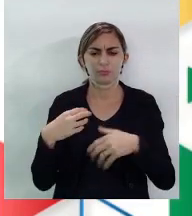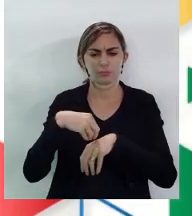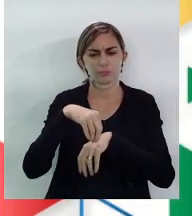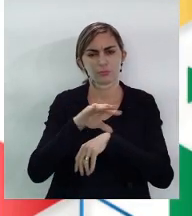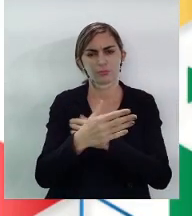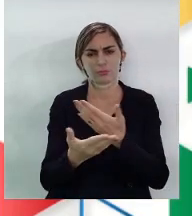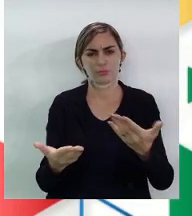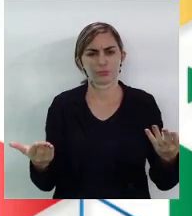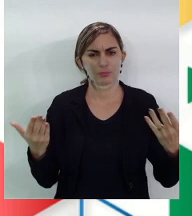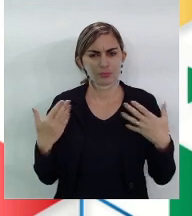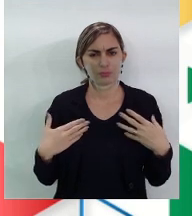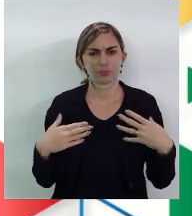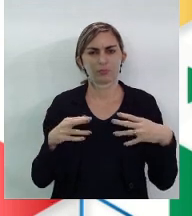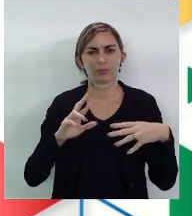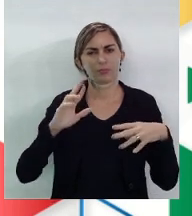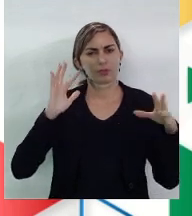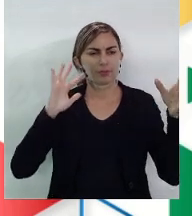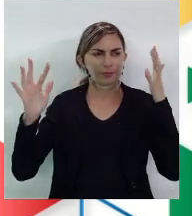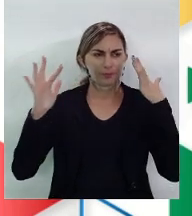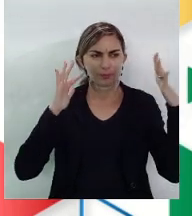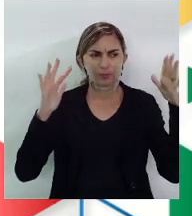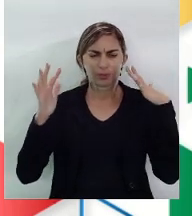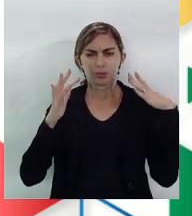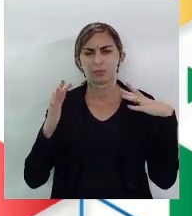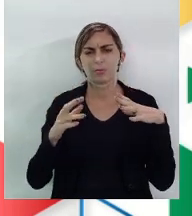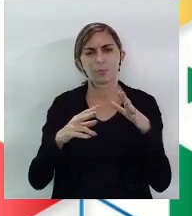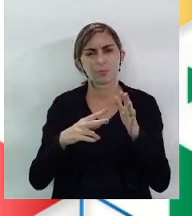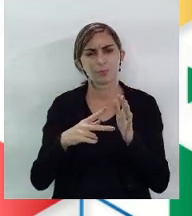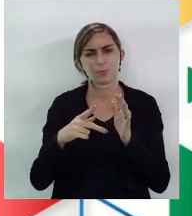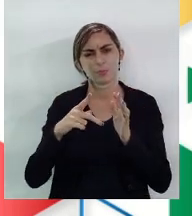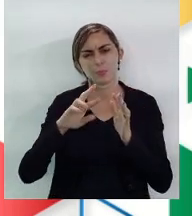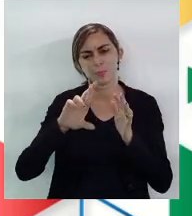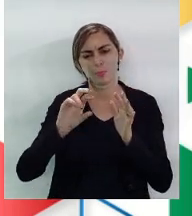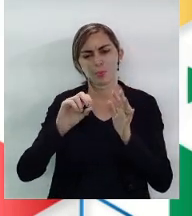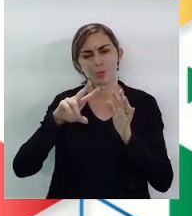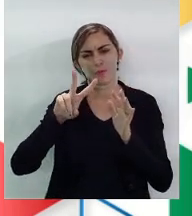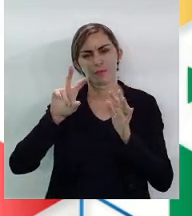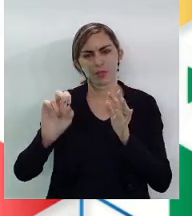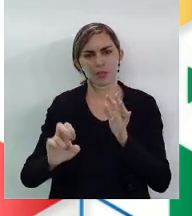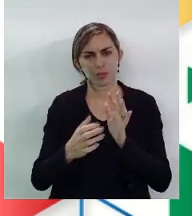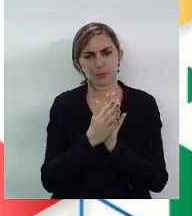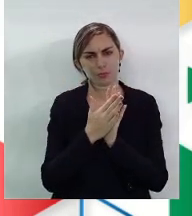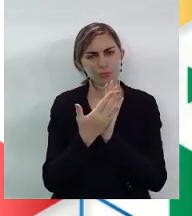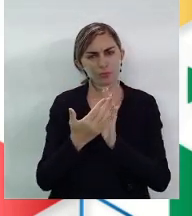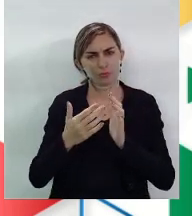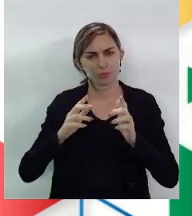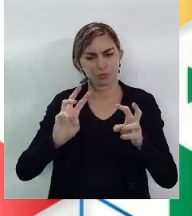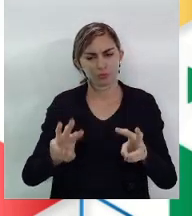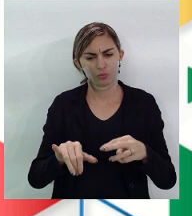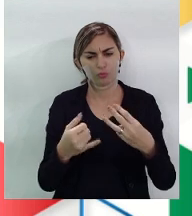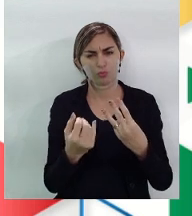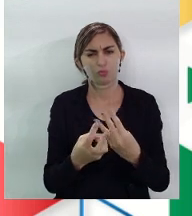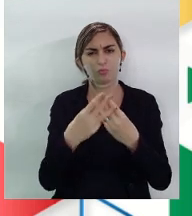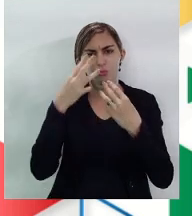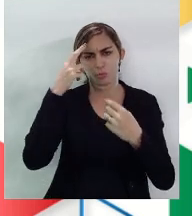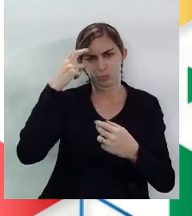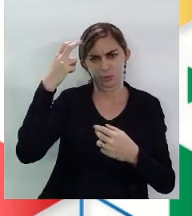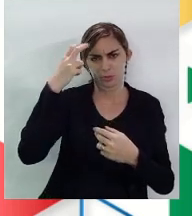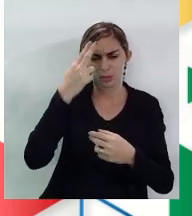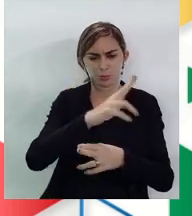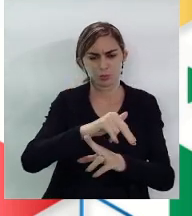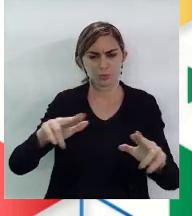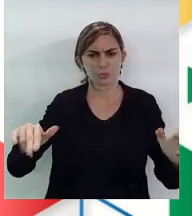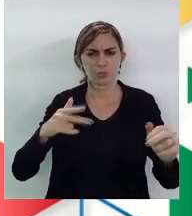para vocês uma reflexão, um provérbio judaico. Vamos lá. O sábio nunca